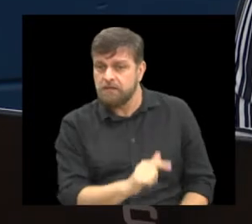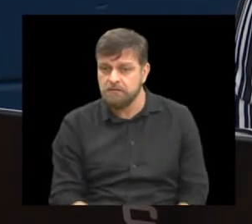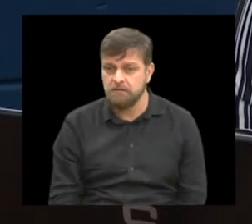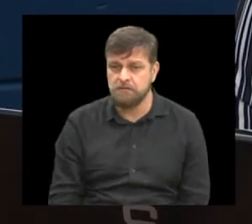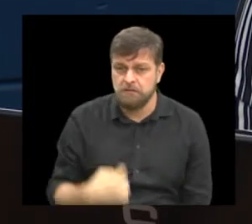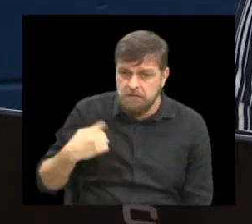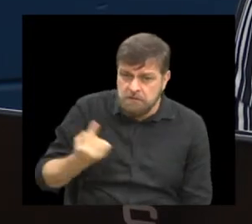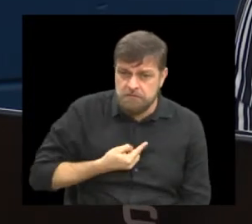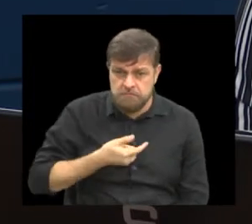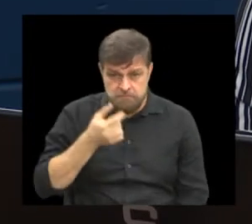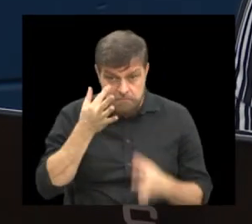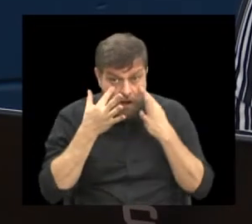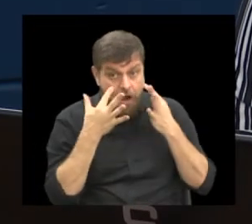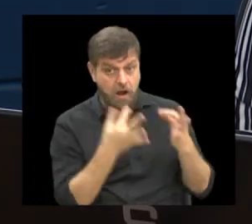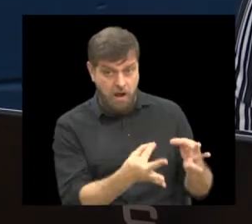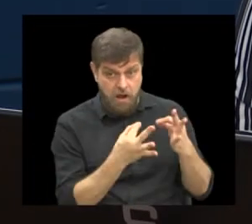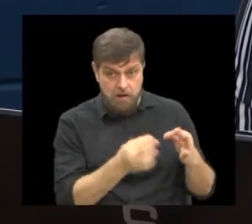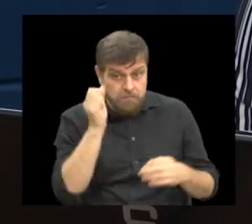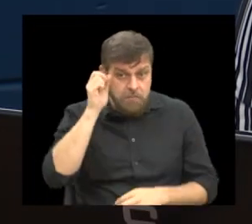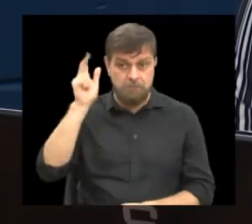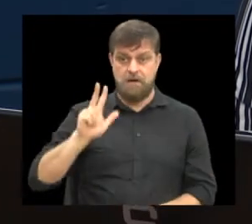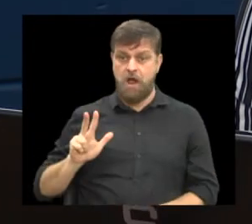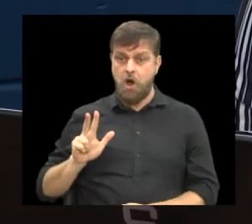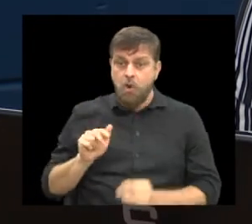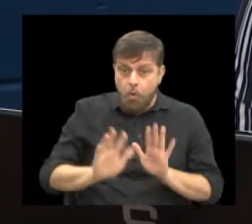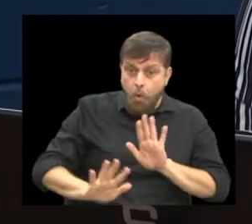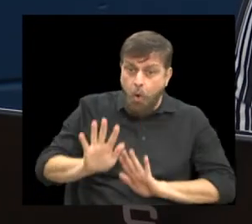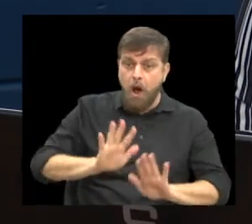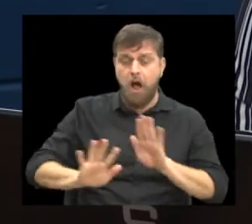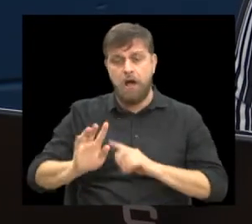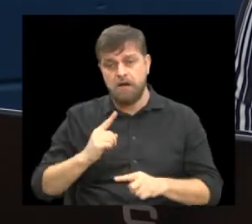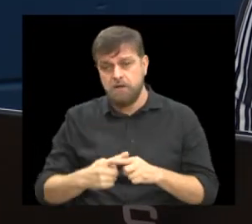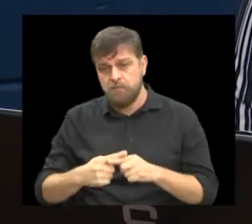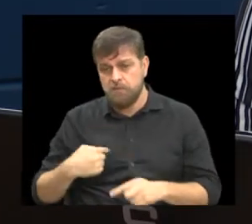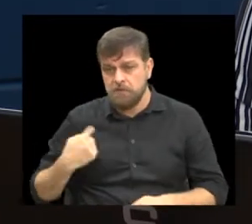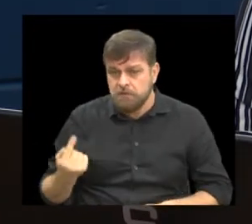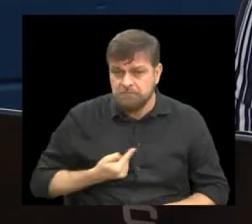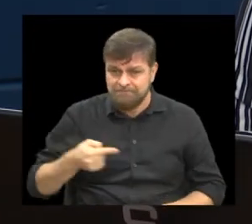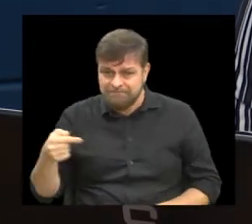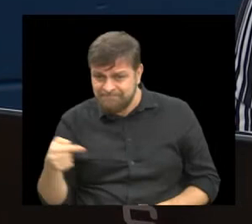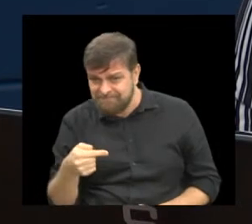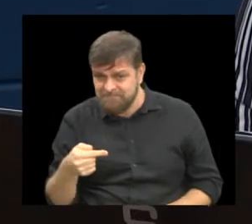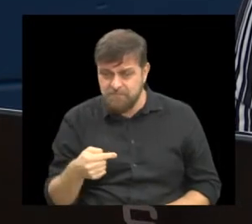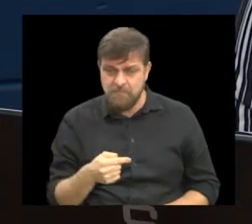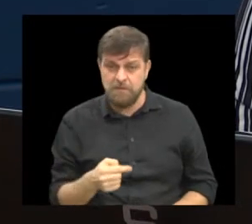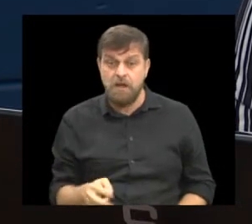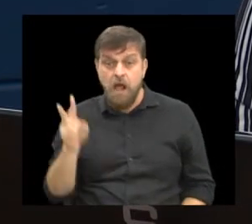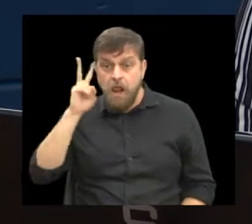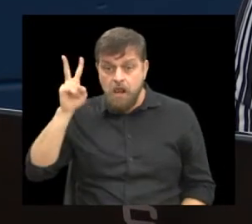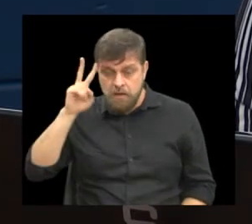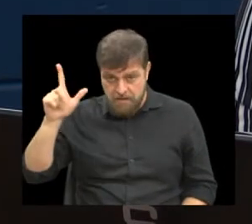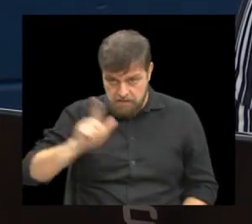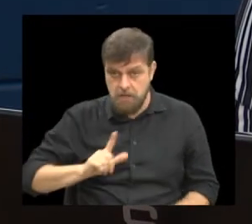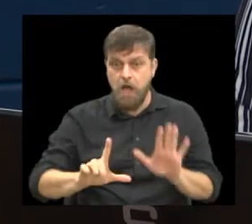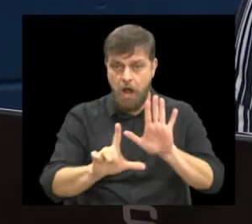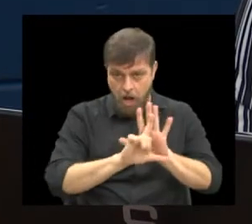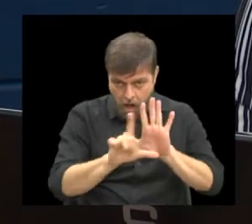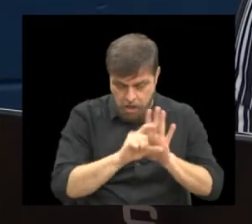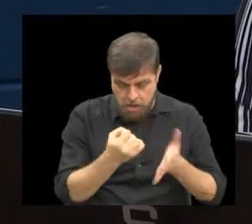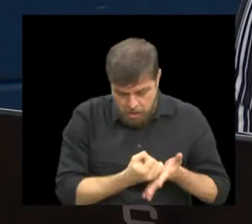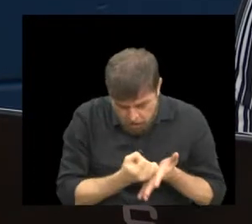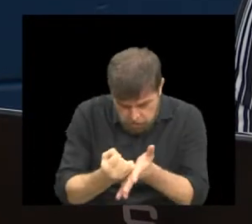gente tem que estar de olho nisso, tem que tomar cuidado com isso, tá? Lembrando que, embora haja uma lei que